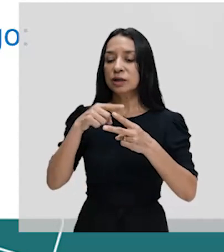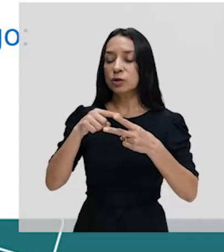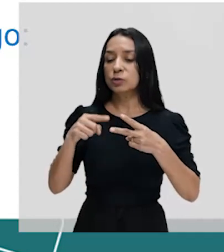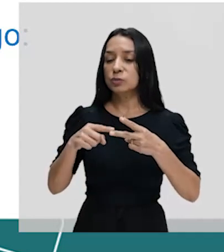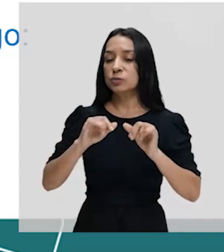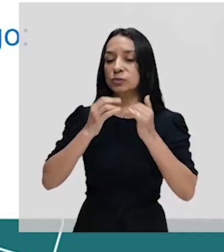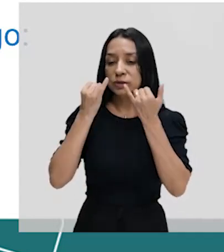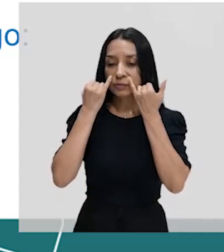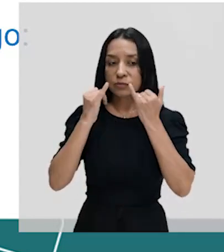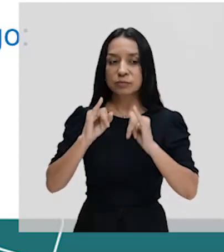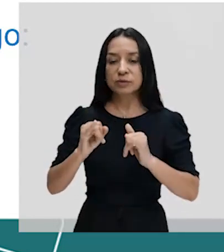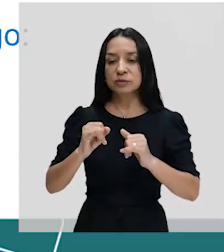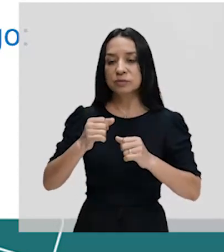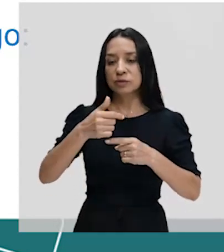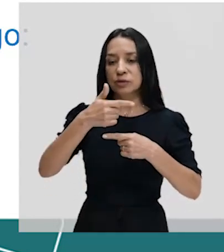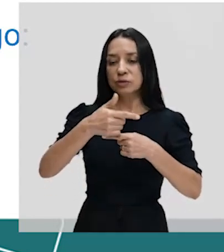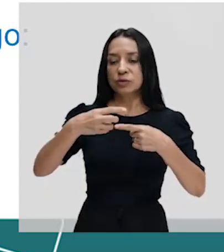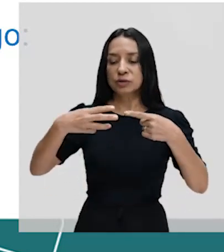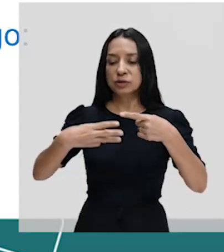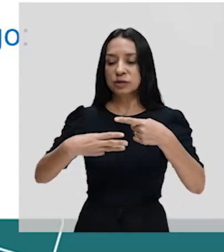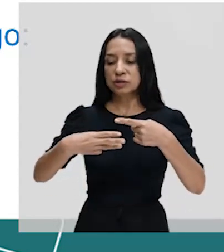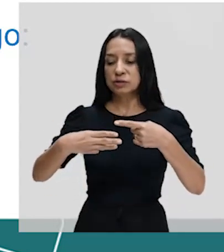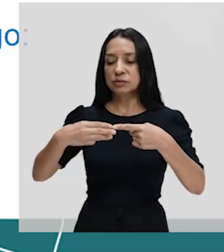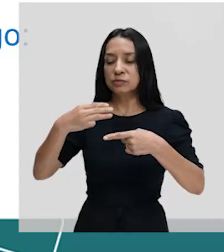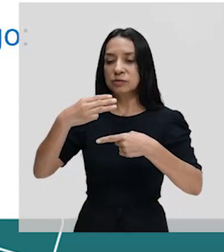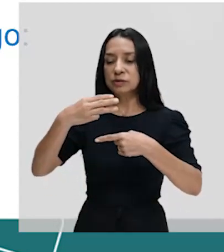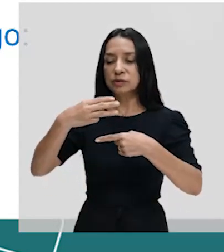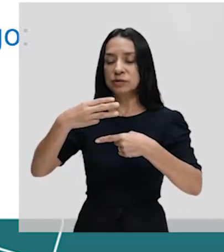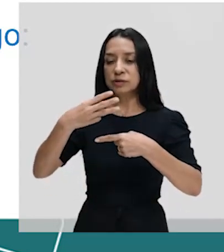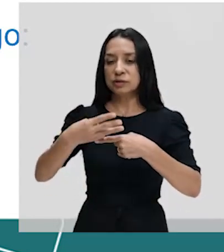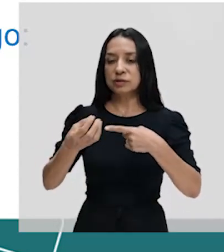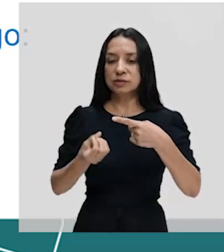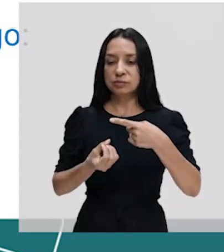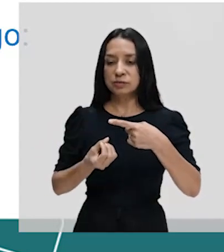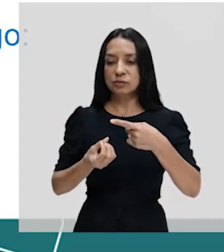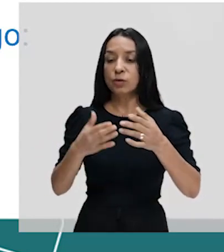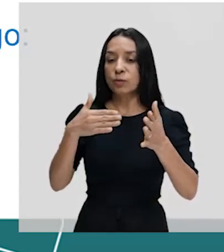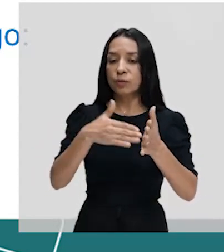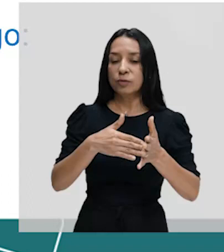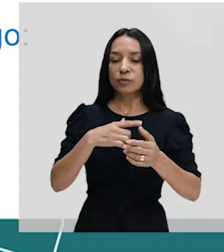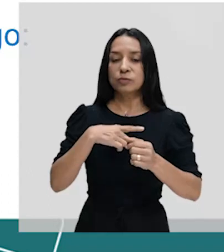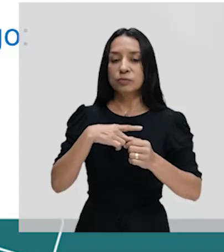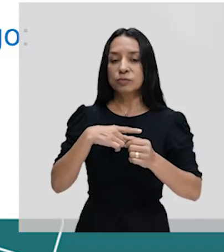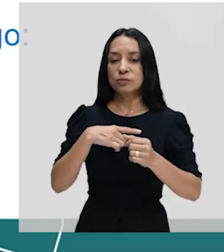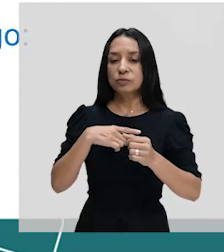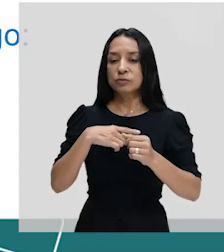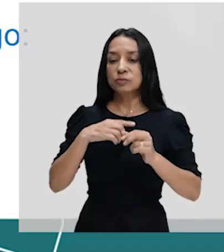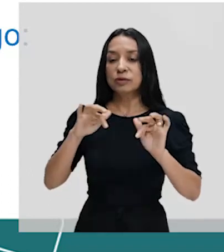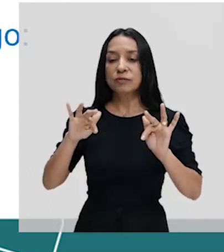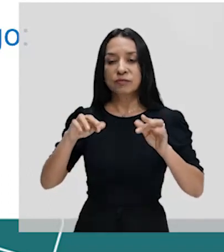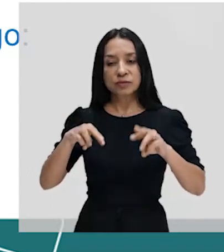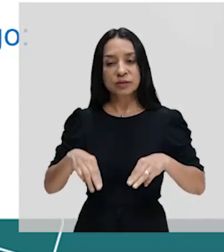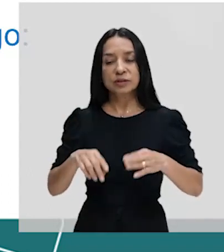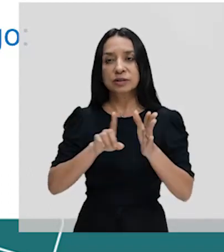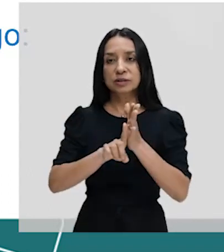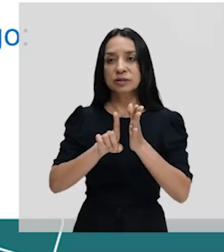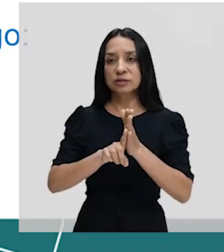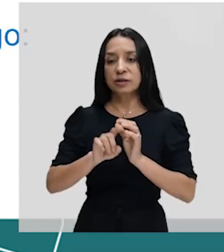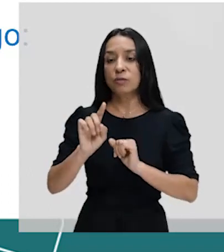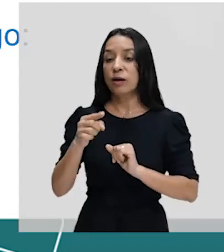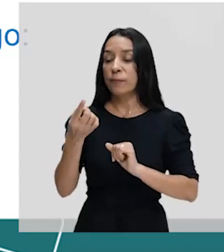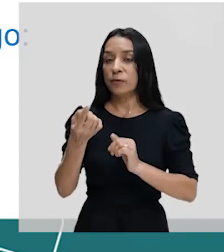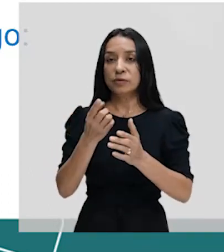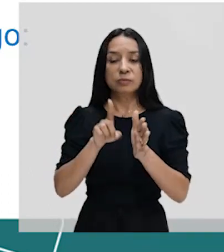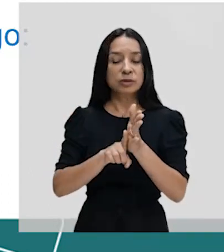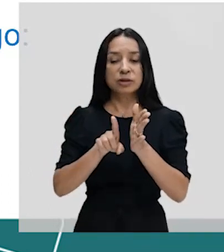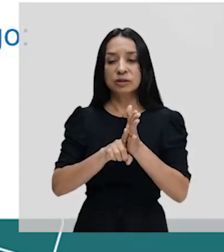informações aqui. 2/3 e 3/2. E por fim, não, desculpa, por fim aqui a gente já conclui a nossa questão. Não dá tempo da gente ver a próxima questão,